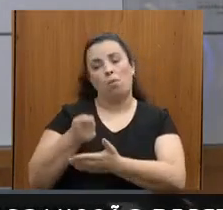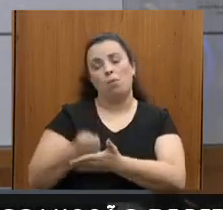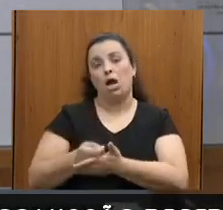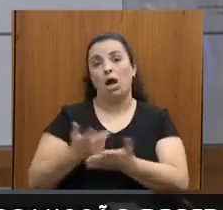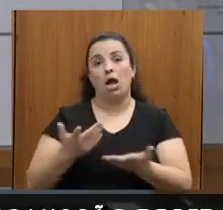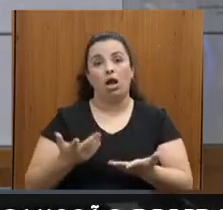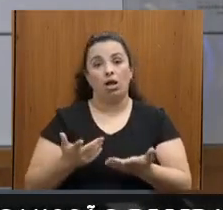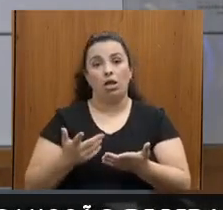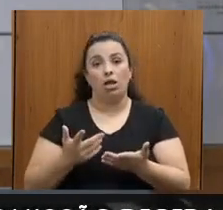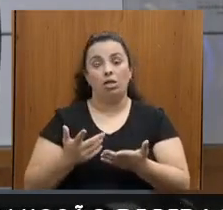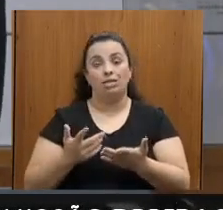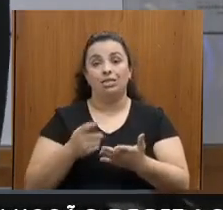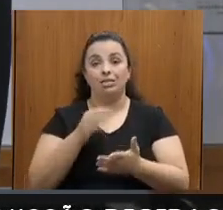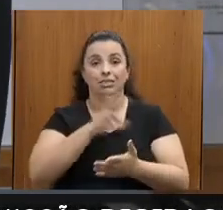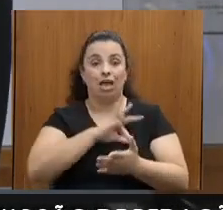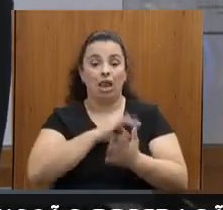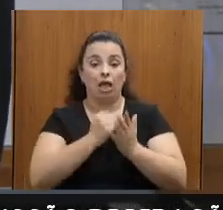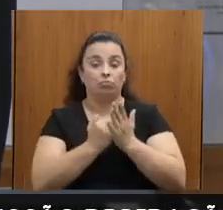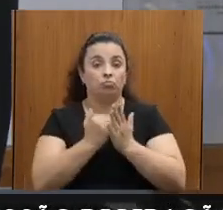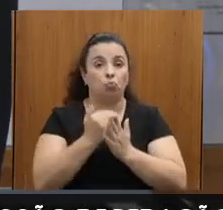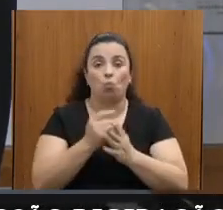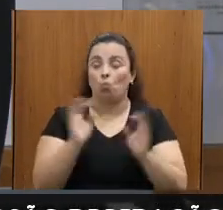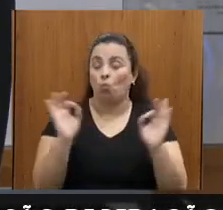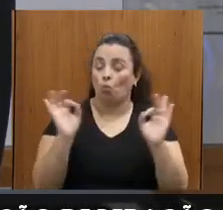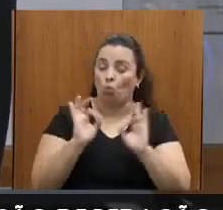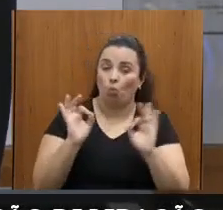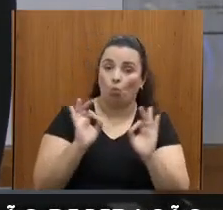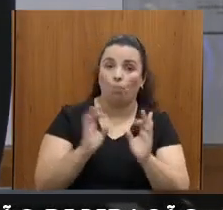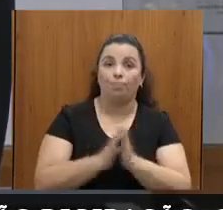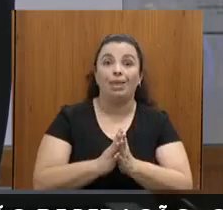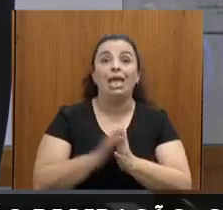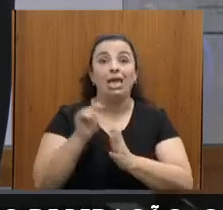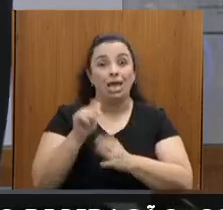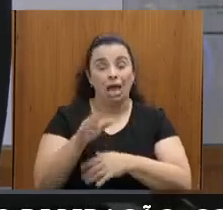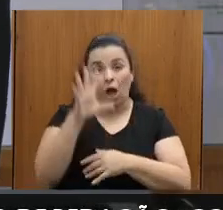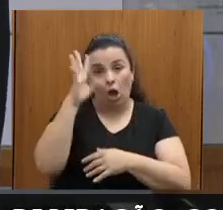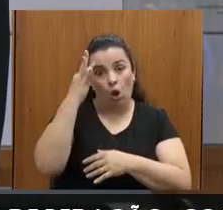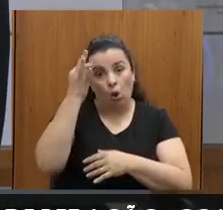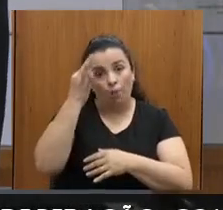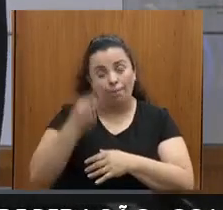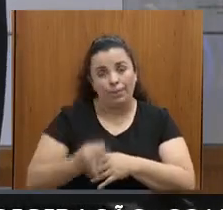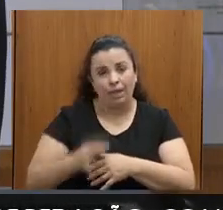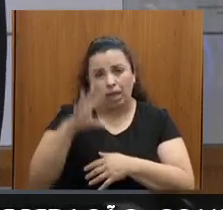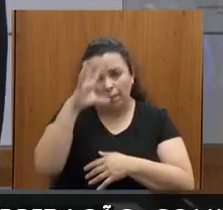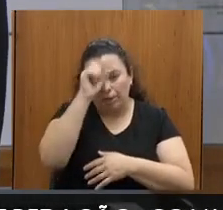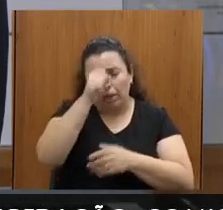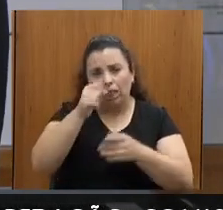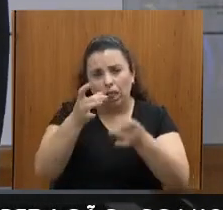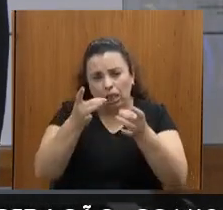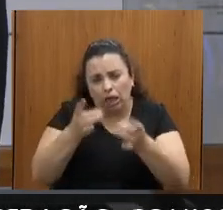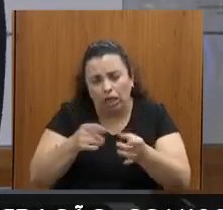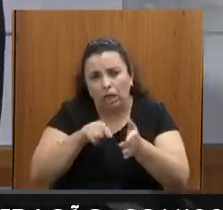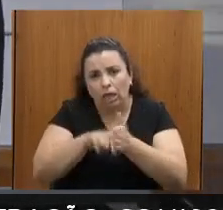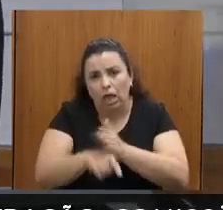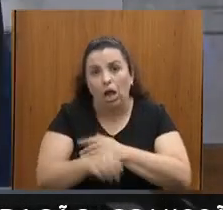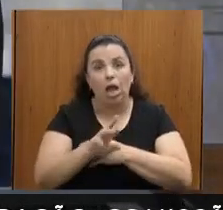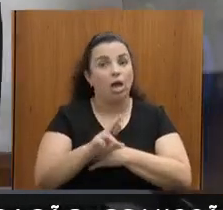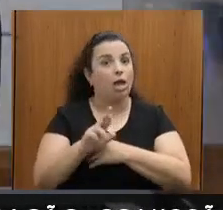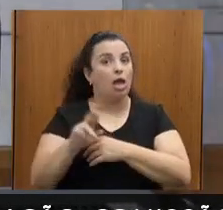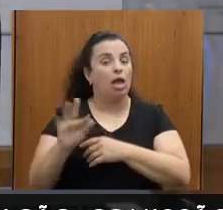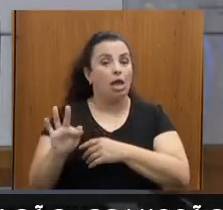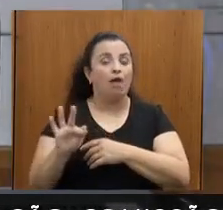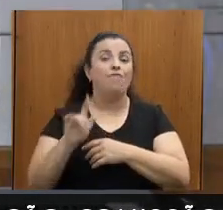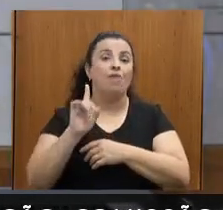vantagem de debruçar sobre o regime de recuperação fiscal é justamente afastar as diversas